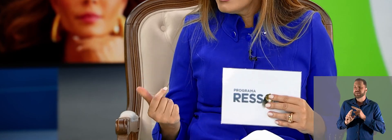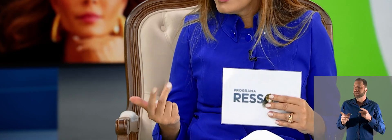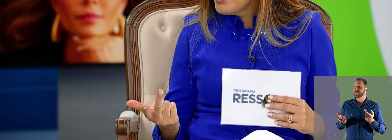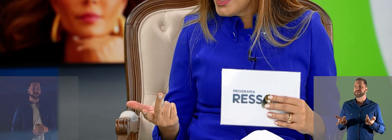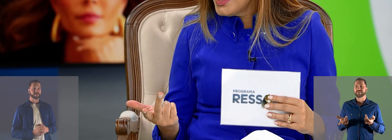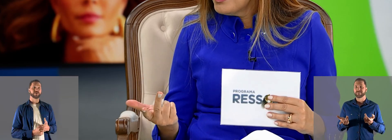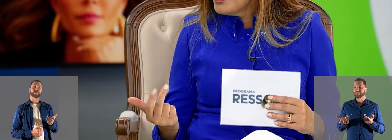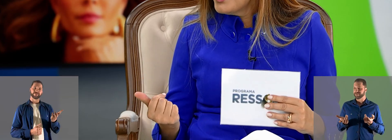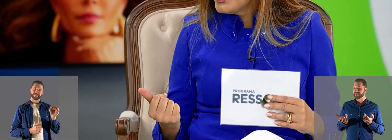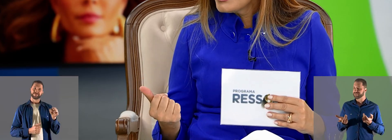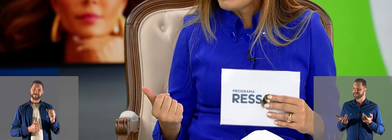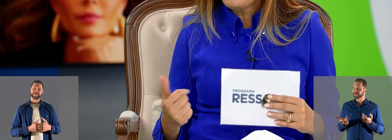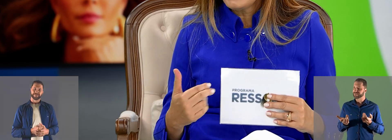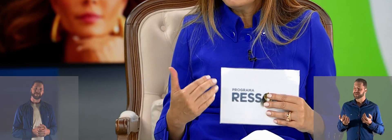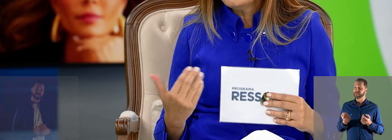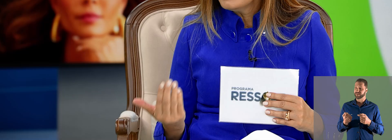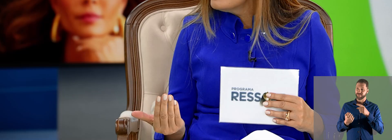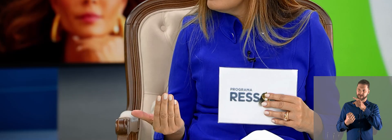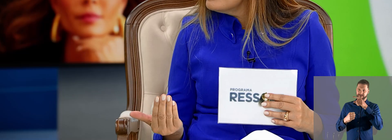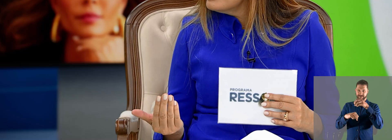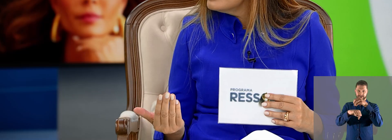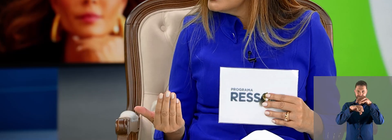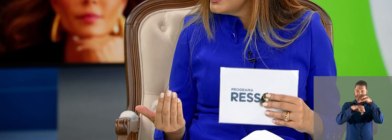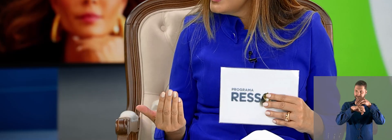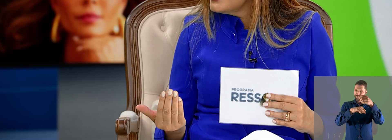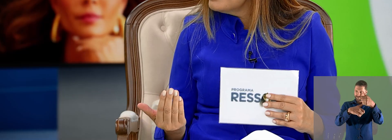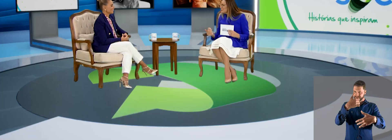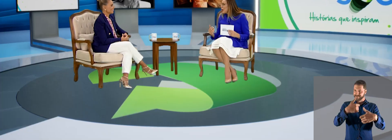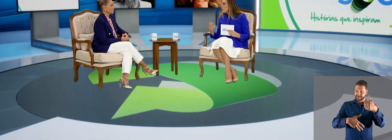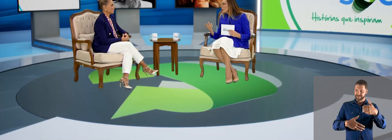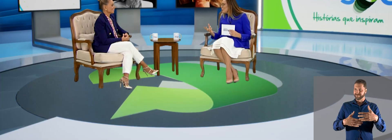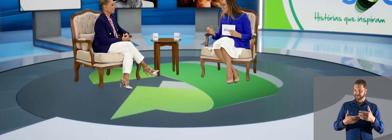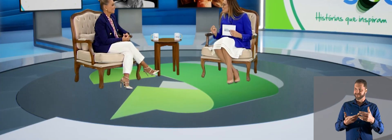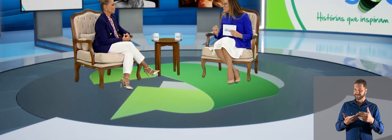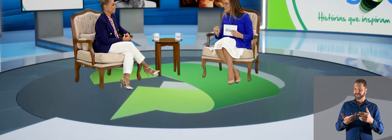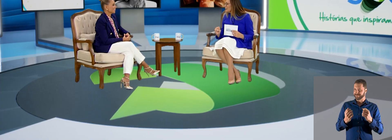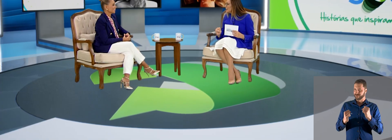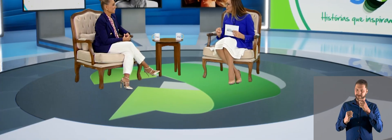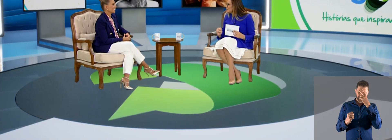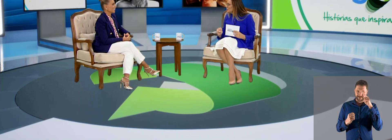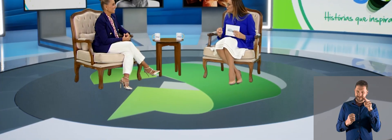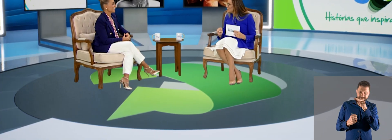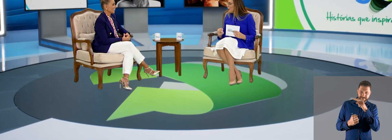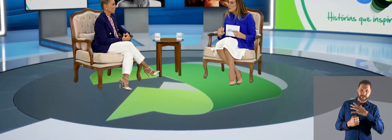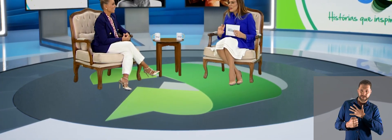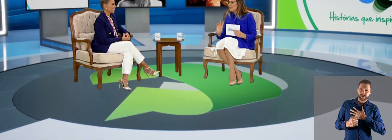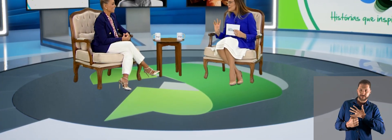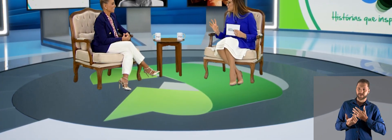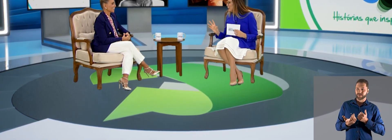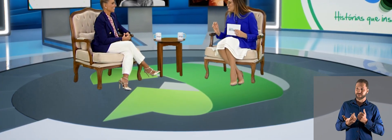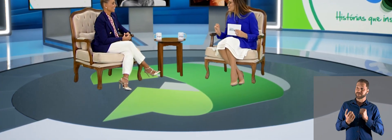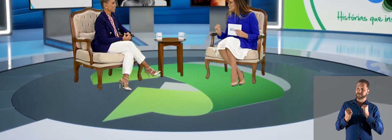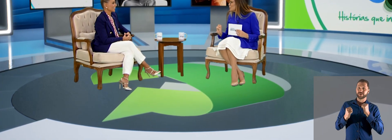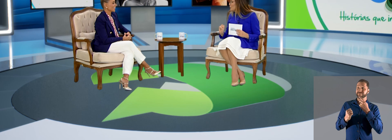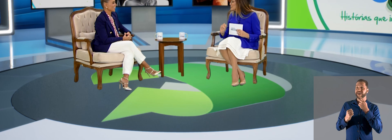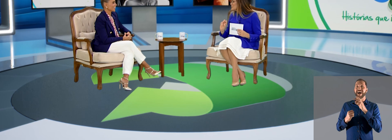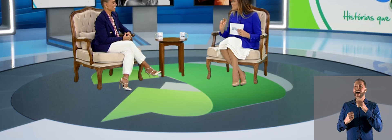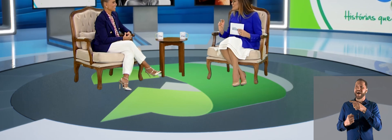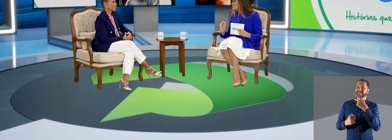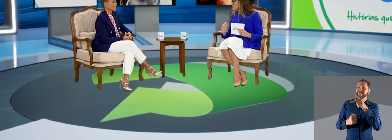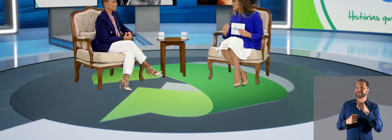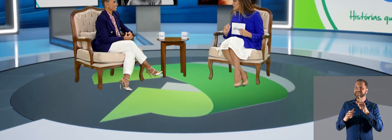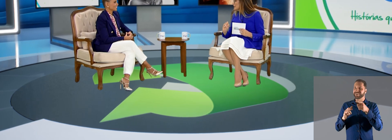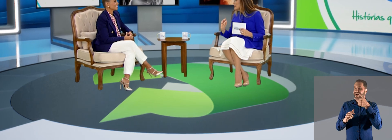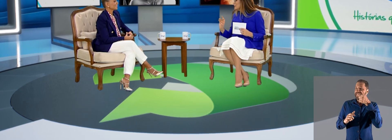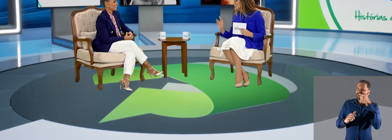com Insight também porque você fala então agora posso fazer aquilo alguém vai falar com você nossa